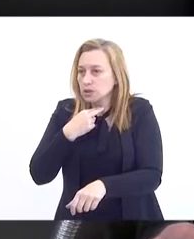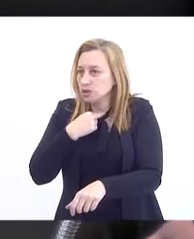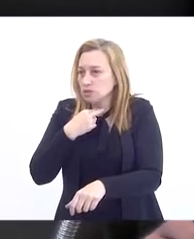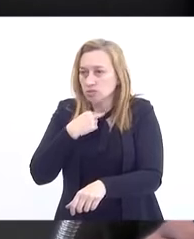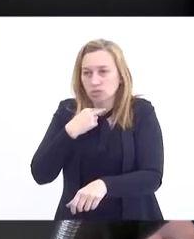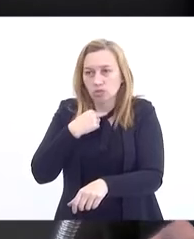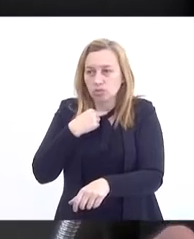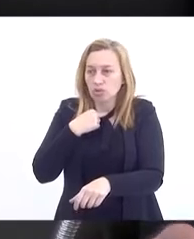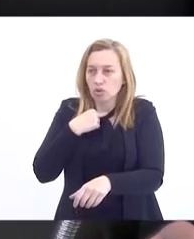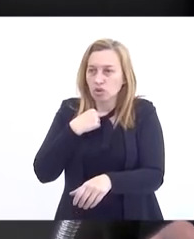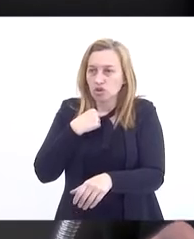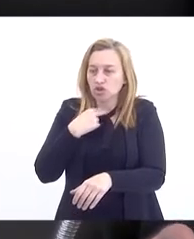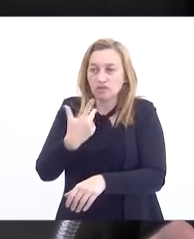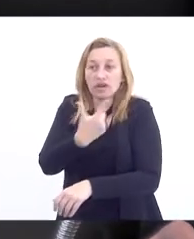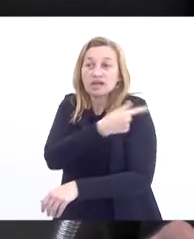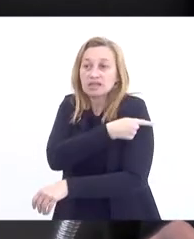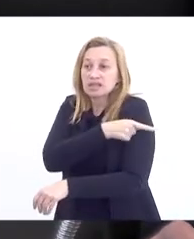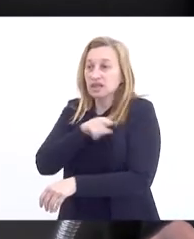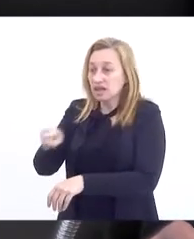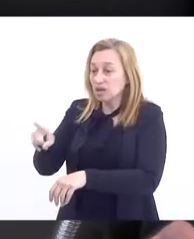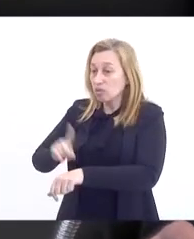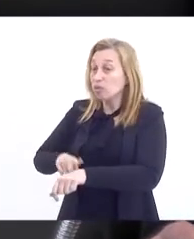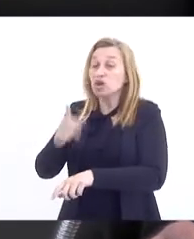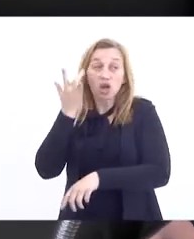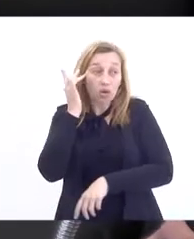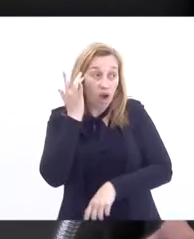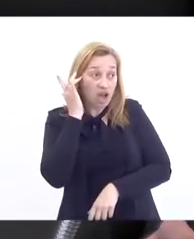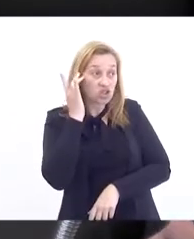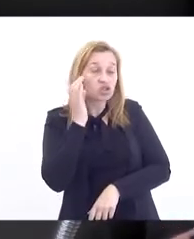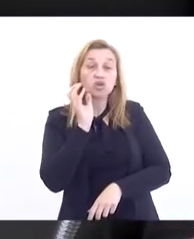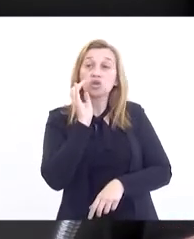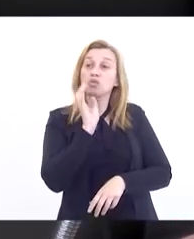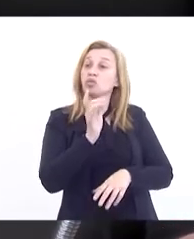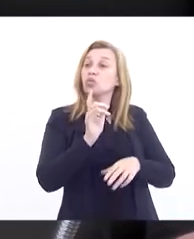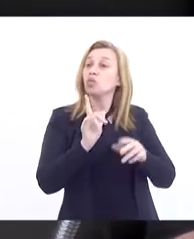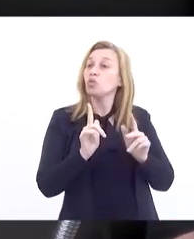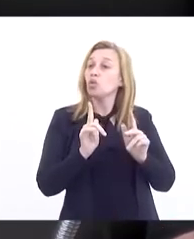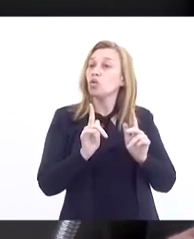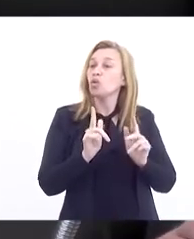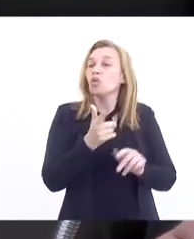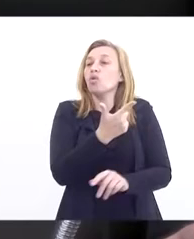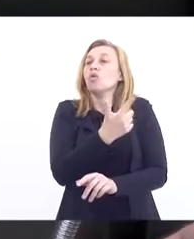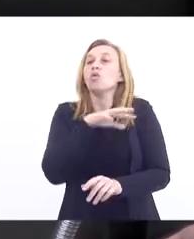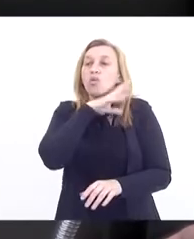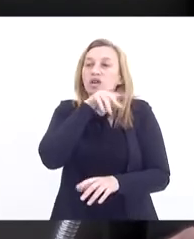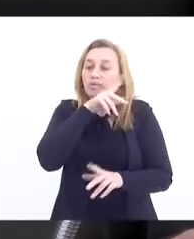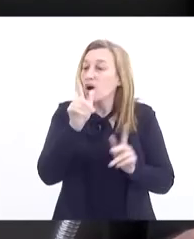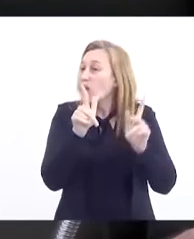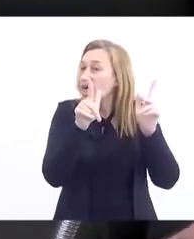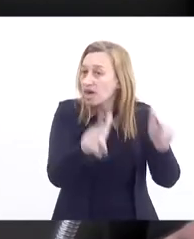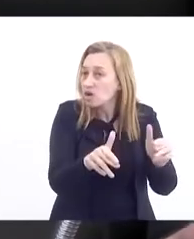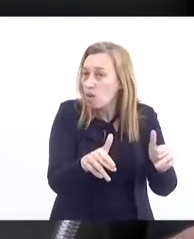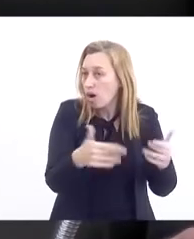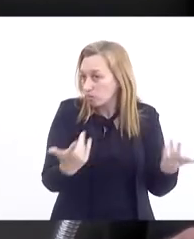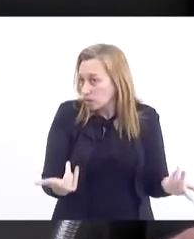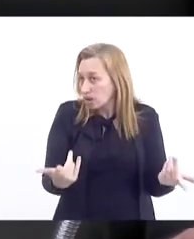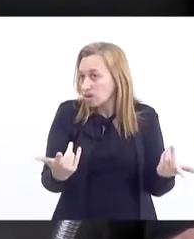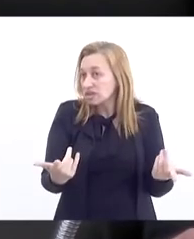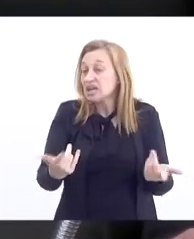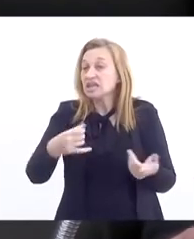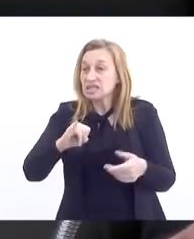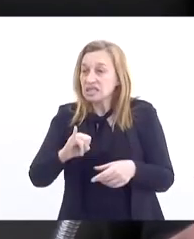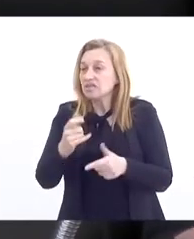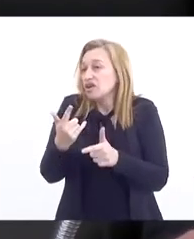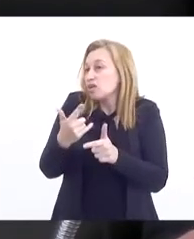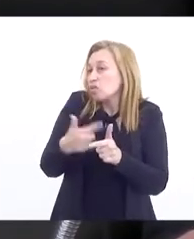naquele momento. Imagino eu que no âmbito animal também deva ter uma vacina do calendário obrigatório da febre aftosa, por exemplo. Mas se o